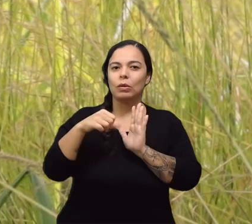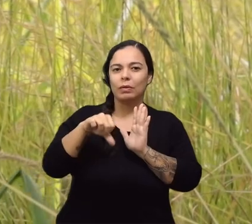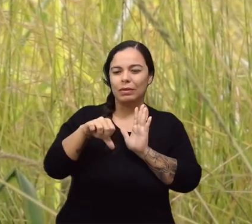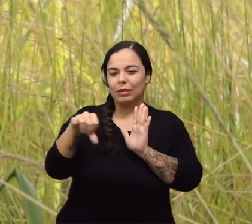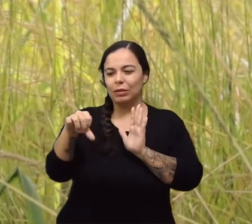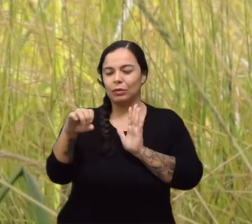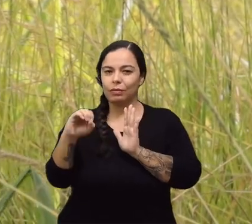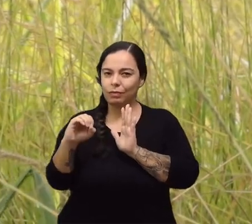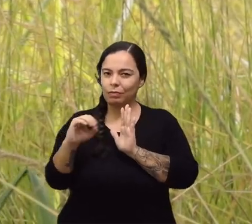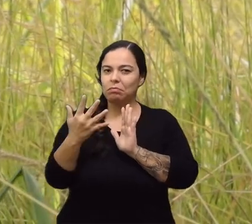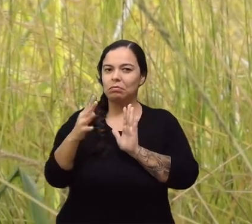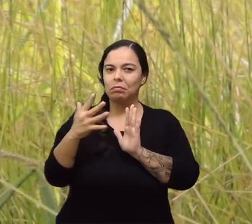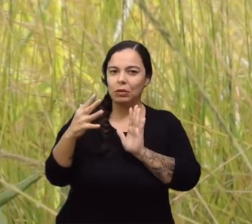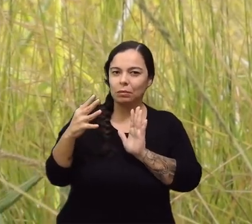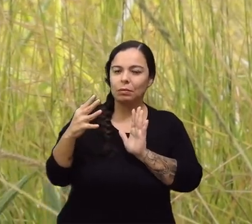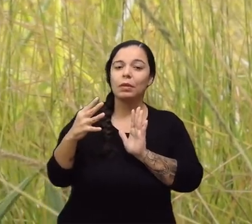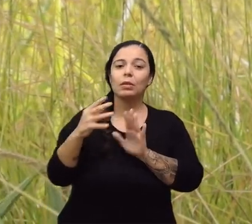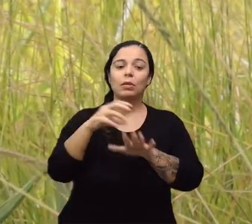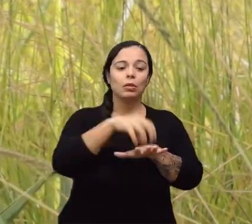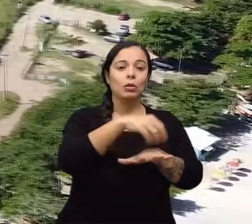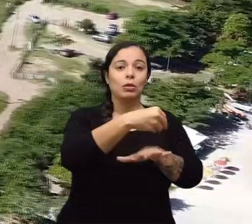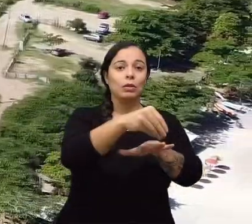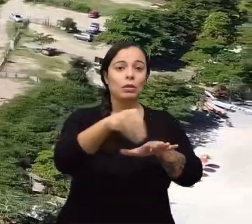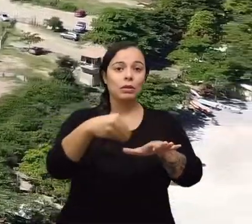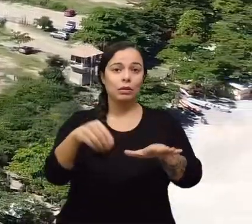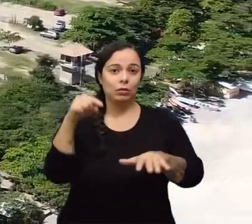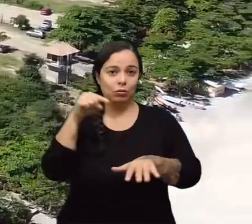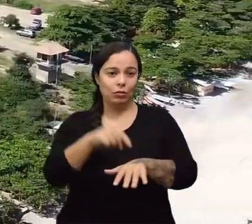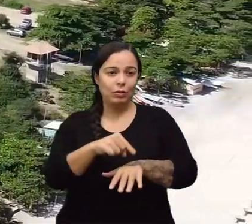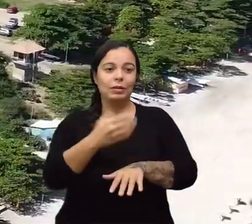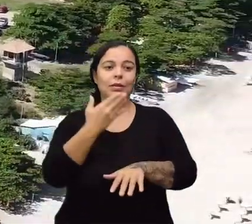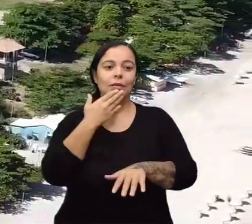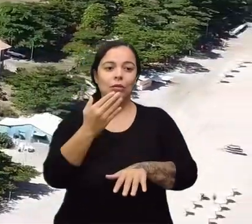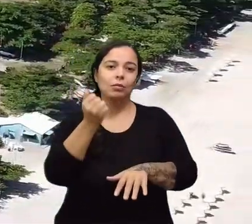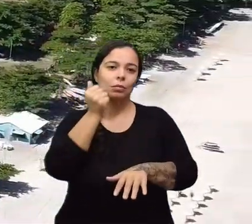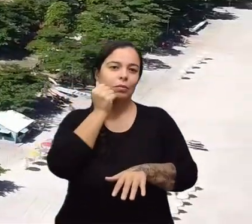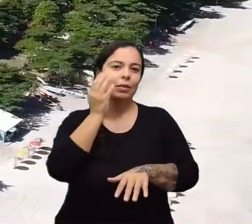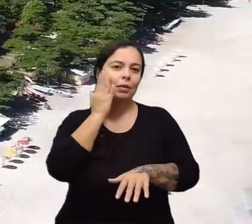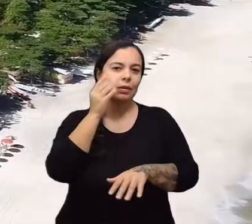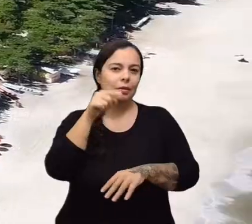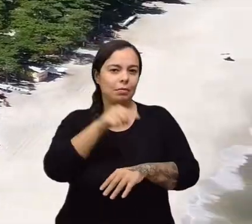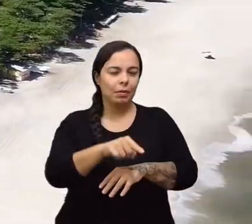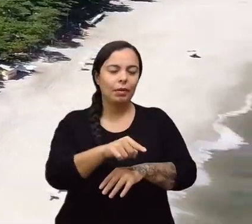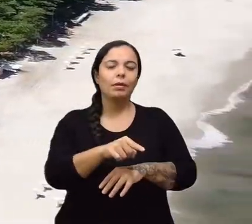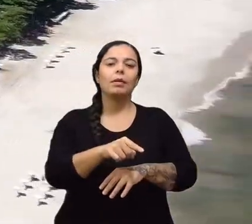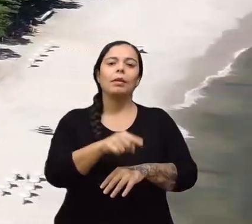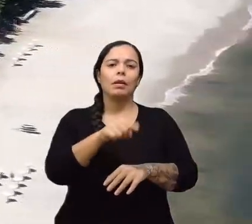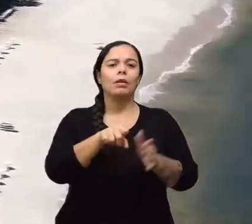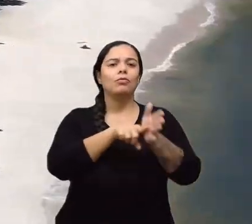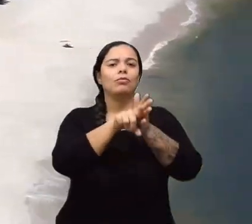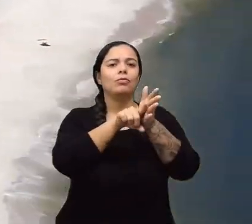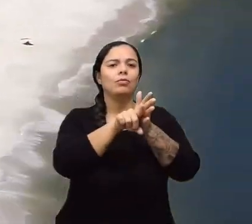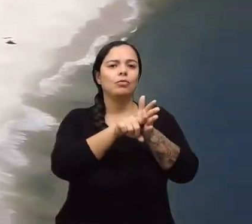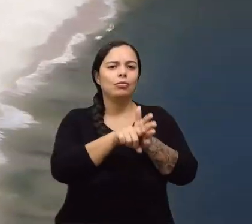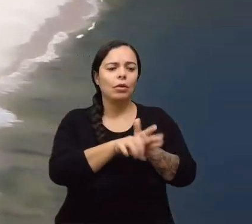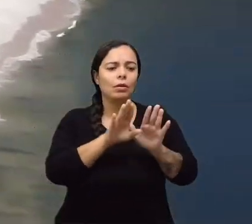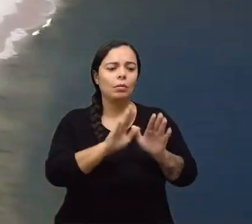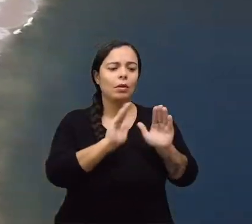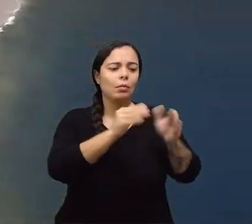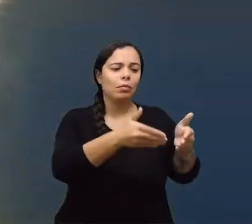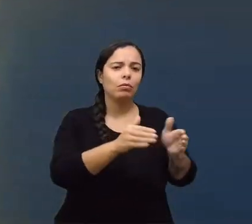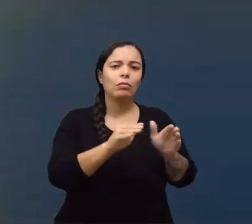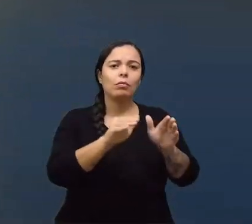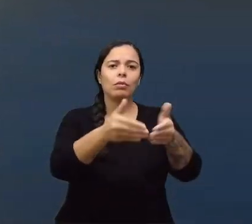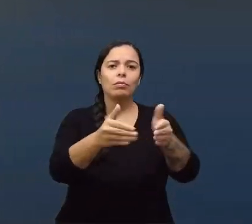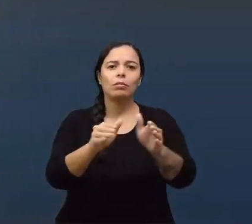1990, né, os sítios, esse tipo de sítio, os sambaquis, eles foram estudados isolados, né?